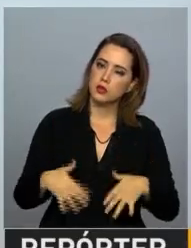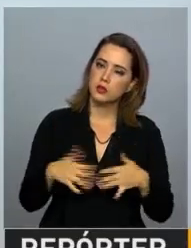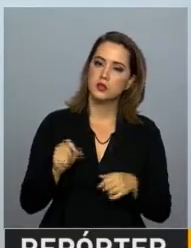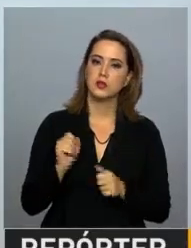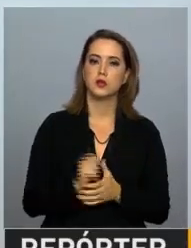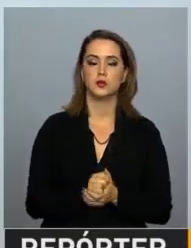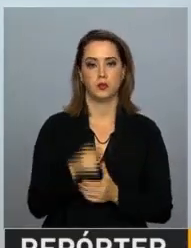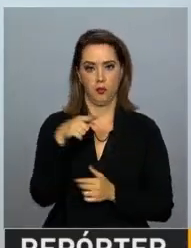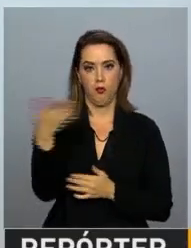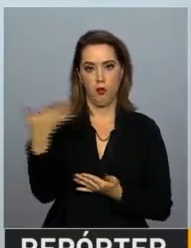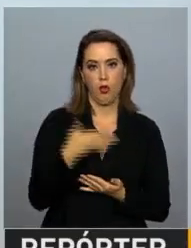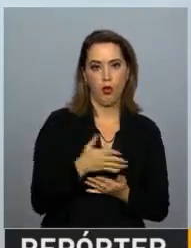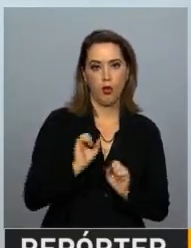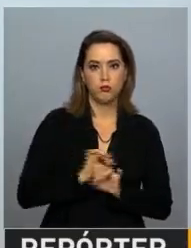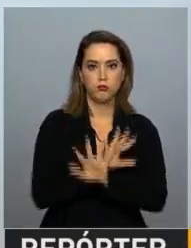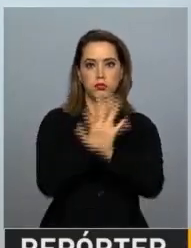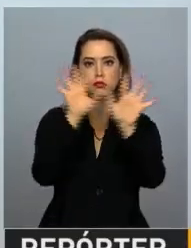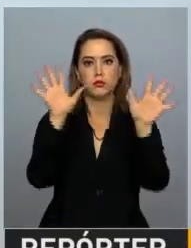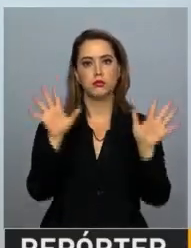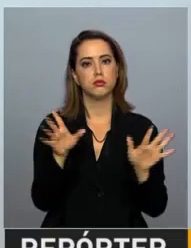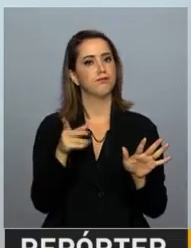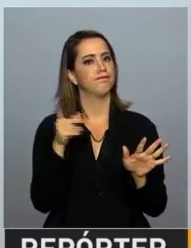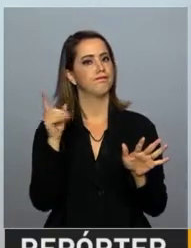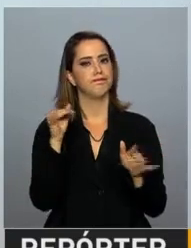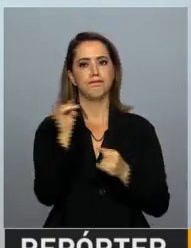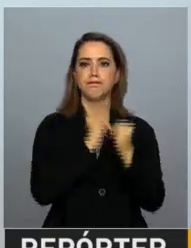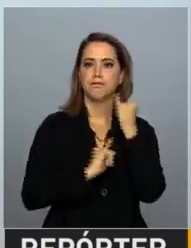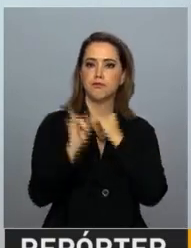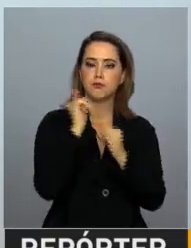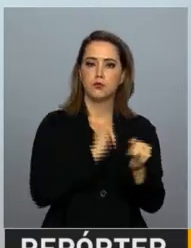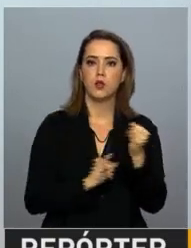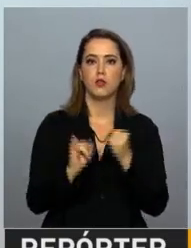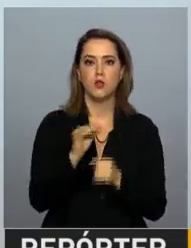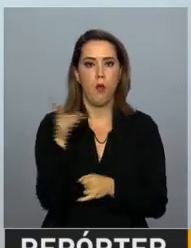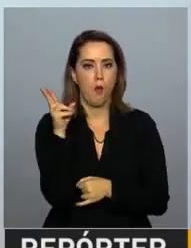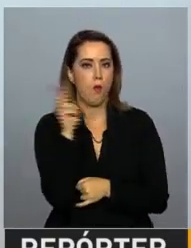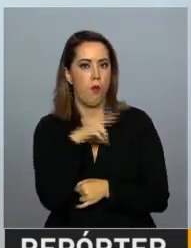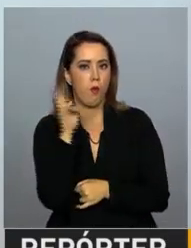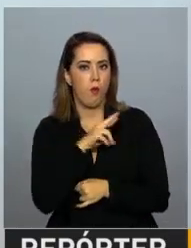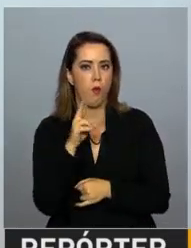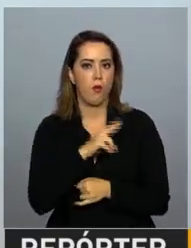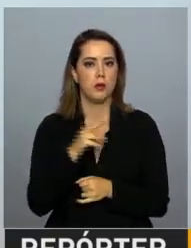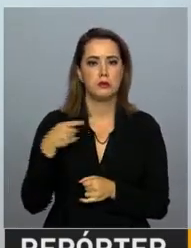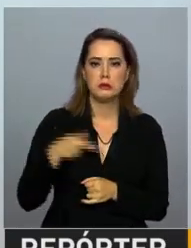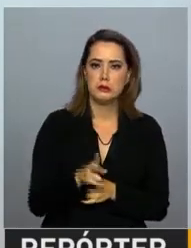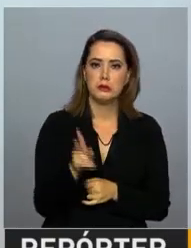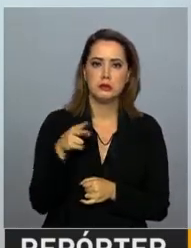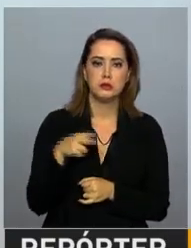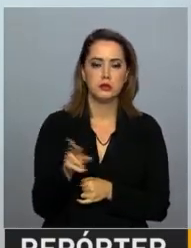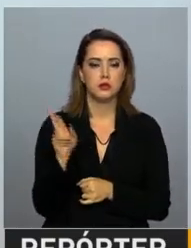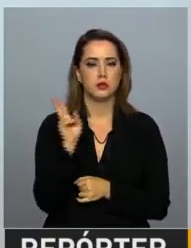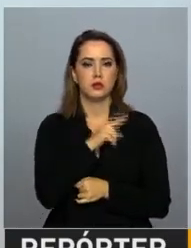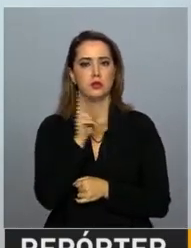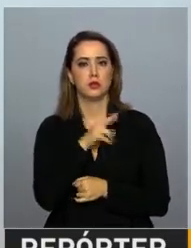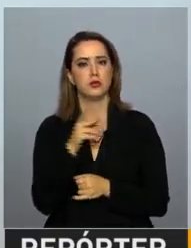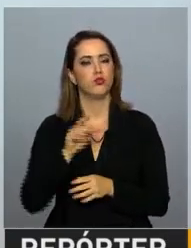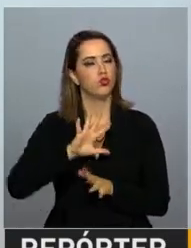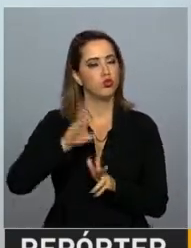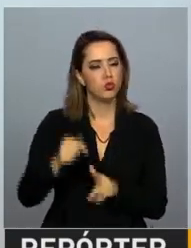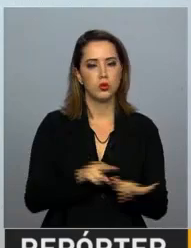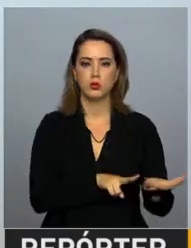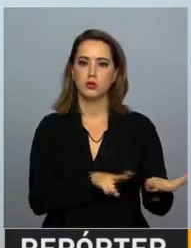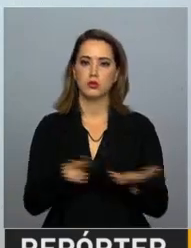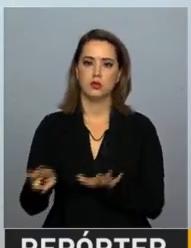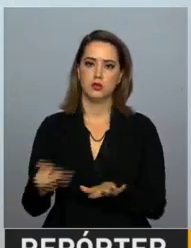maior transparência uma informação quase em tempo real porque o sistema atualiza seus dados eh semanalmente